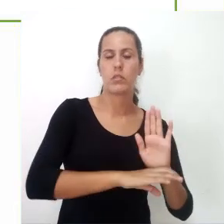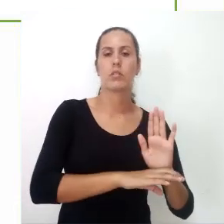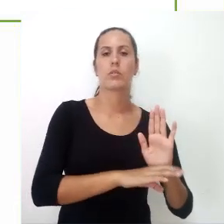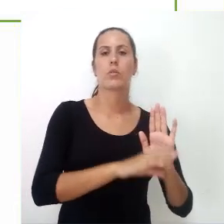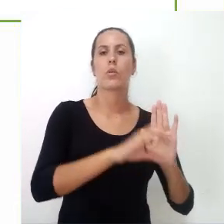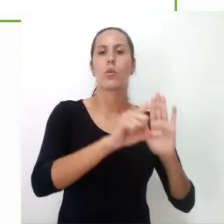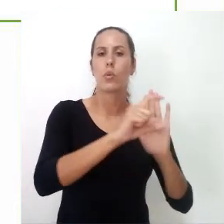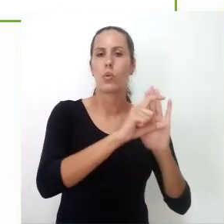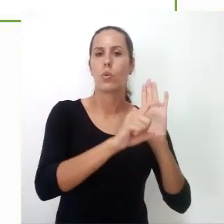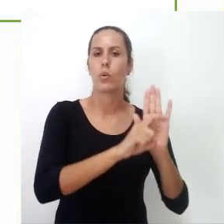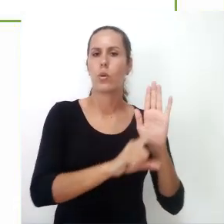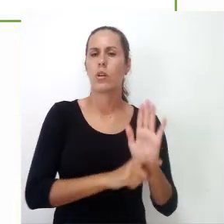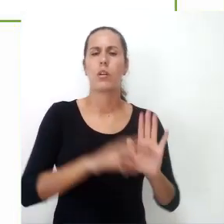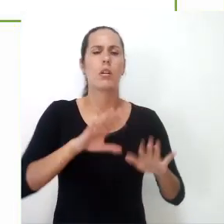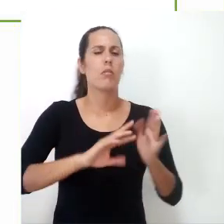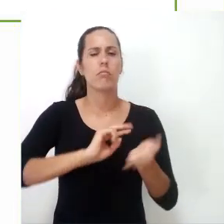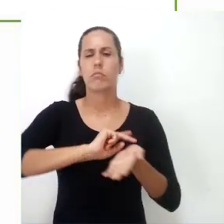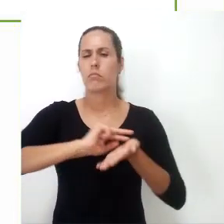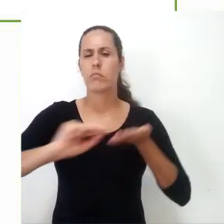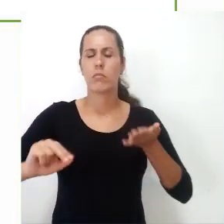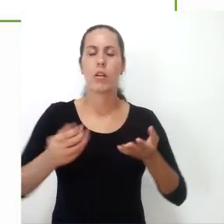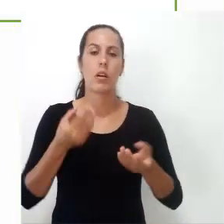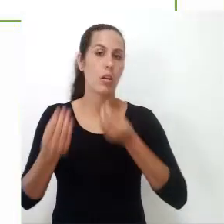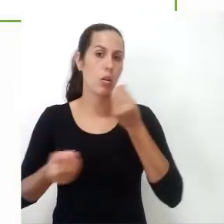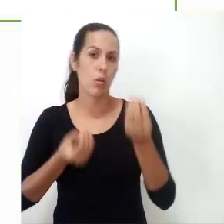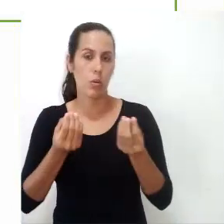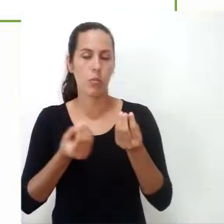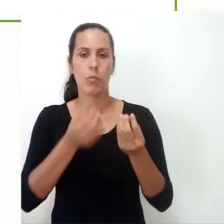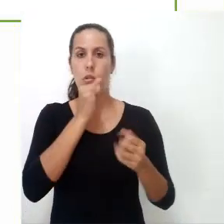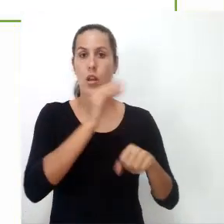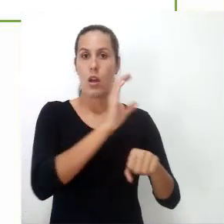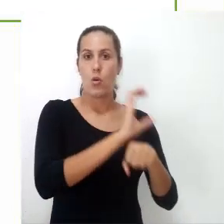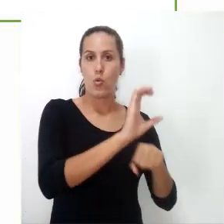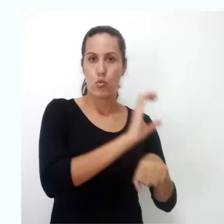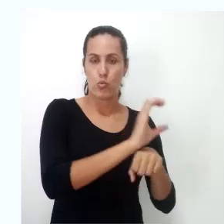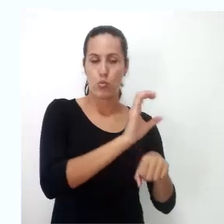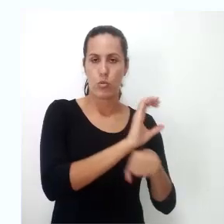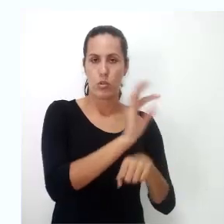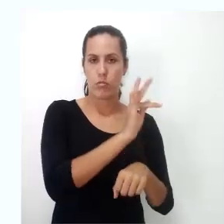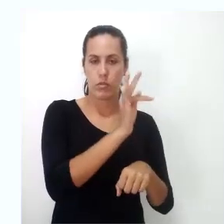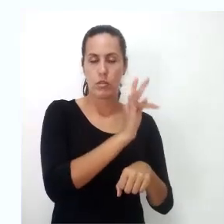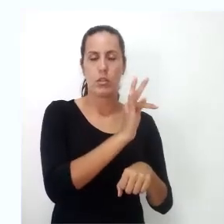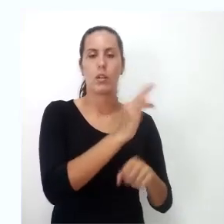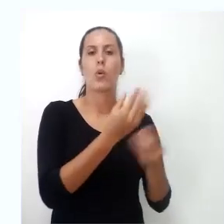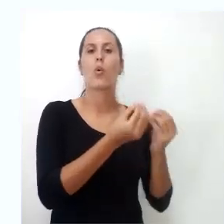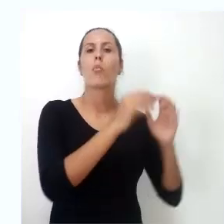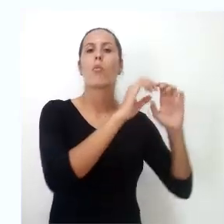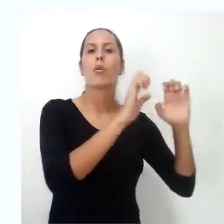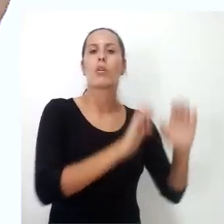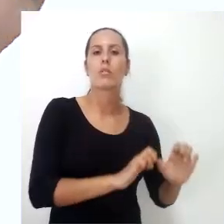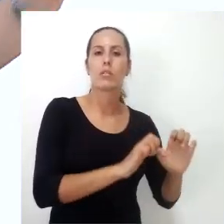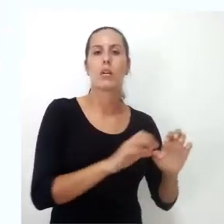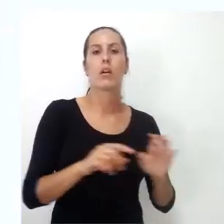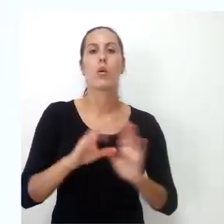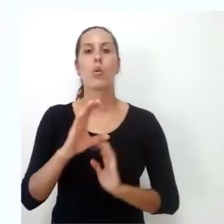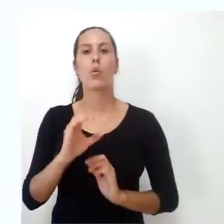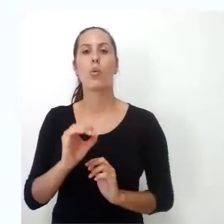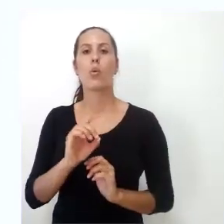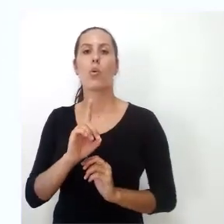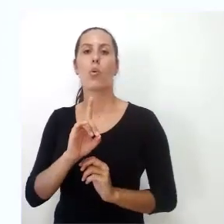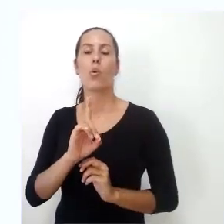por artigos, capítulos, seções, etc. Certo? Você vê como é estruturada a